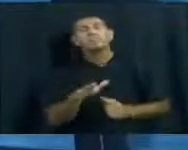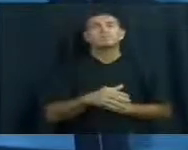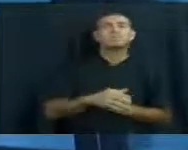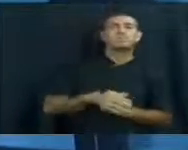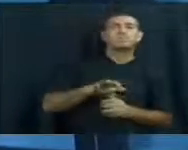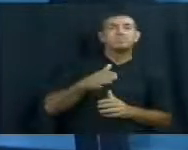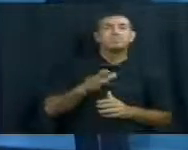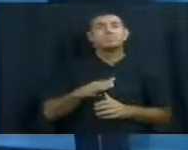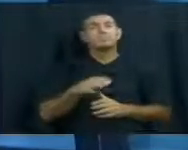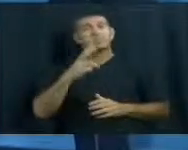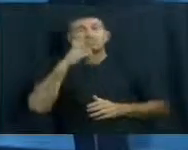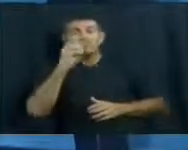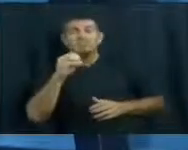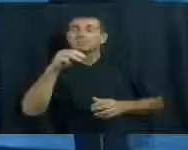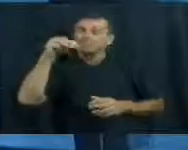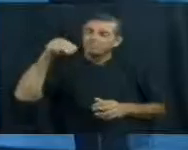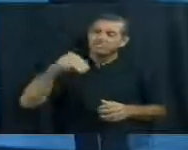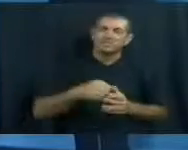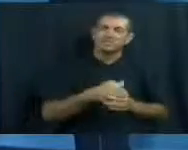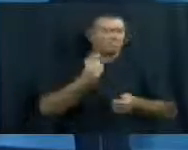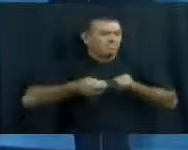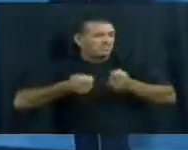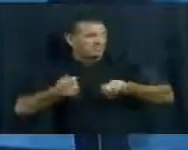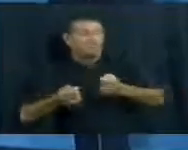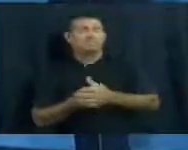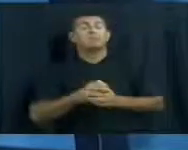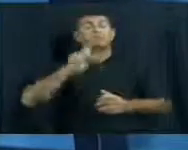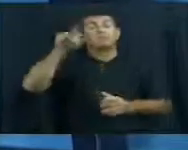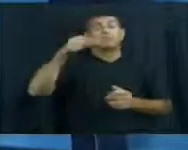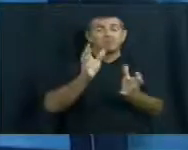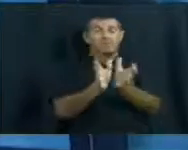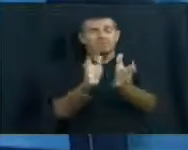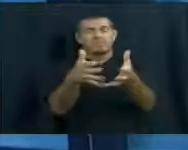de 40 minutos de bateria. E logo depois, o bloco